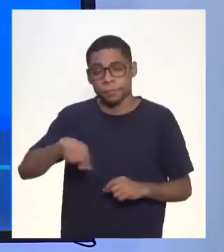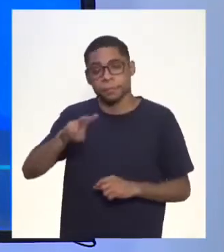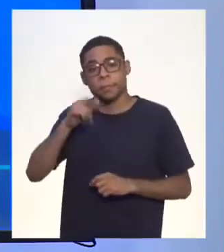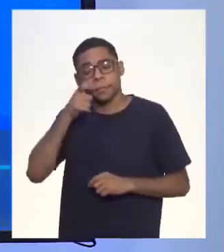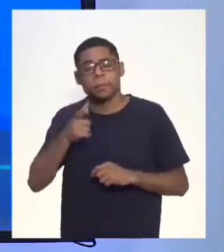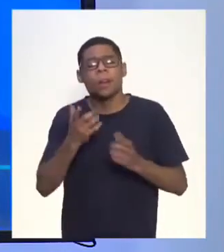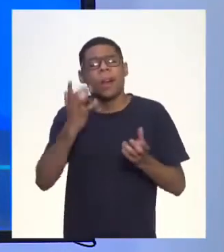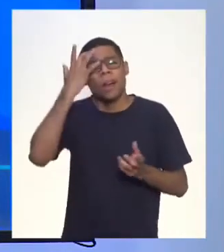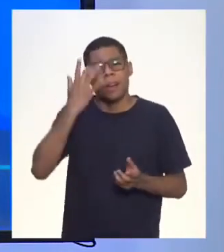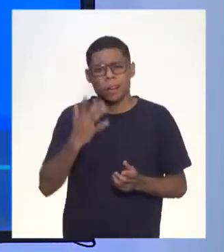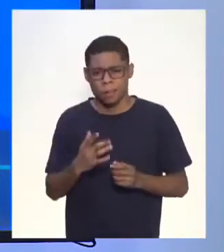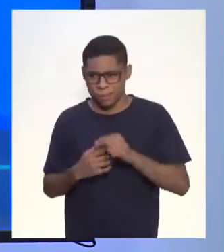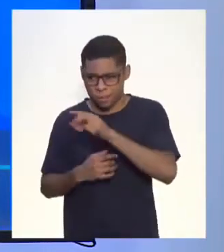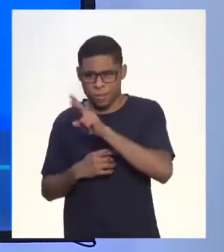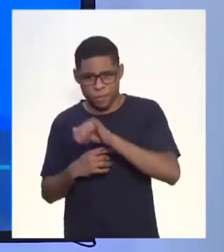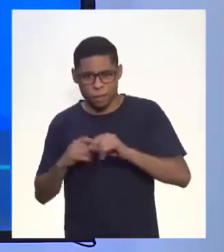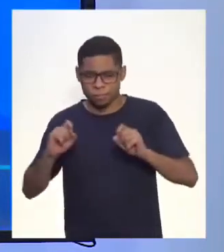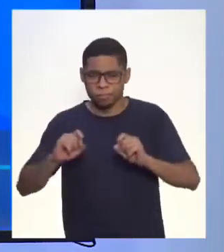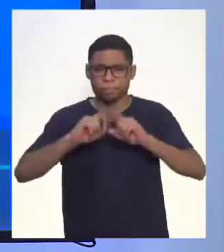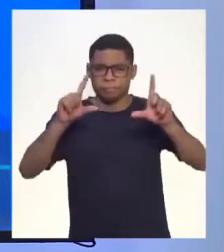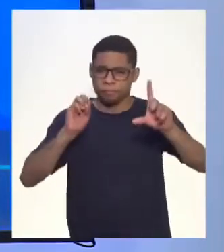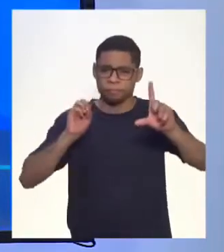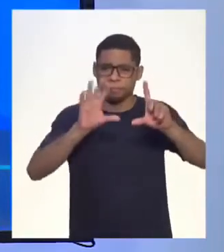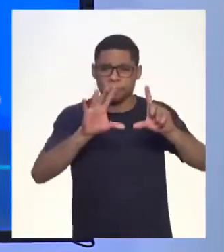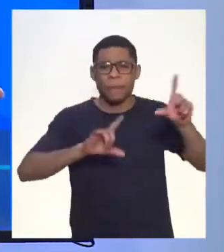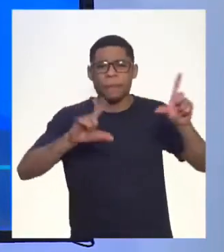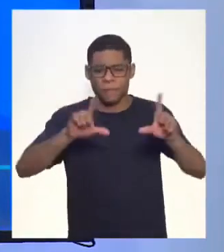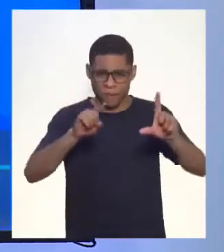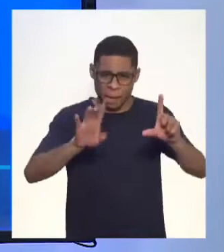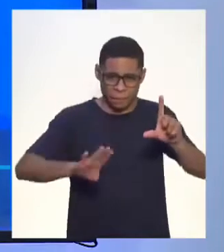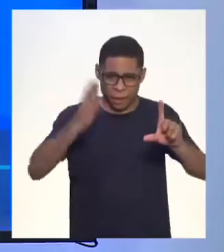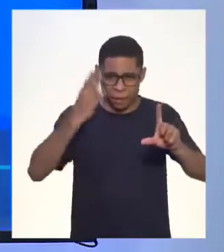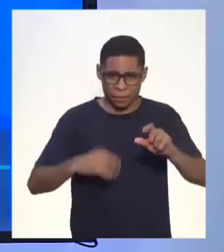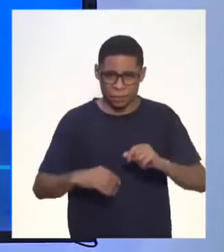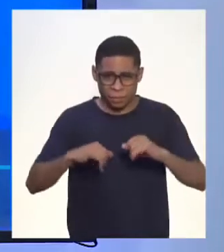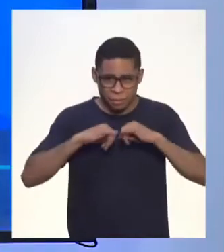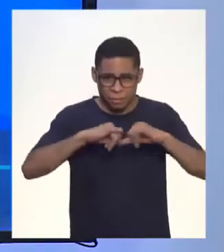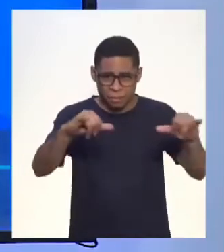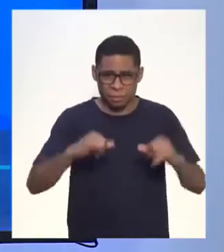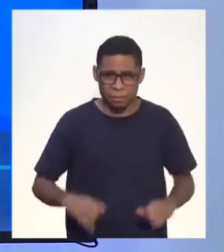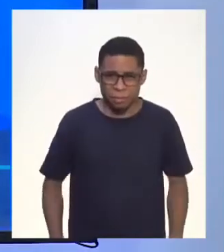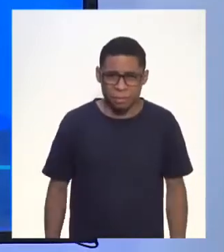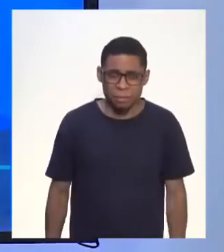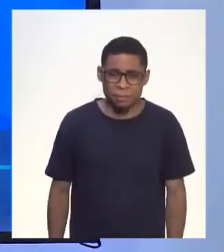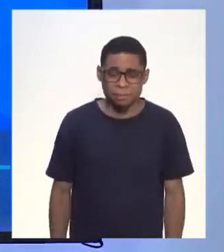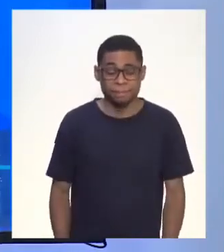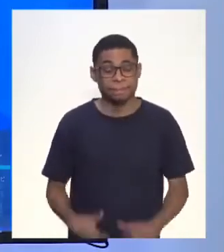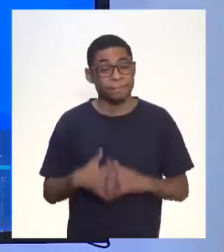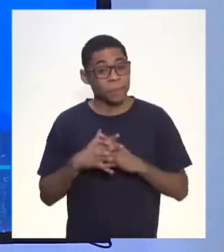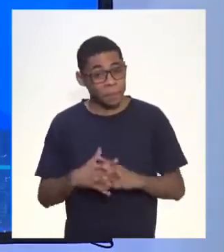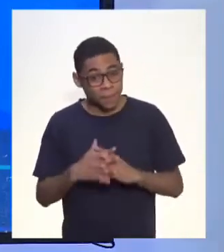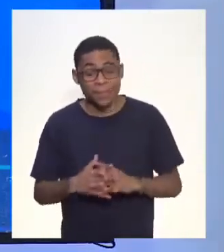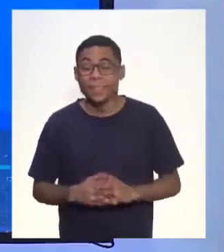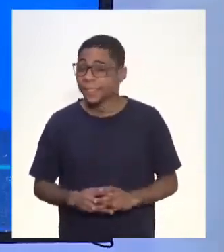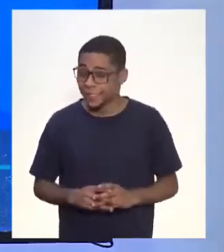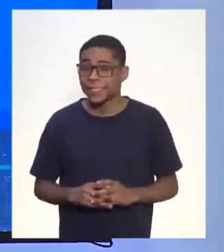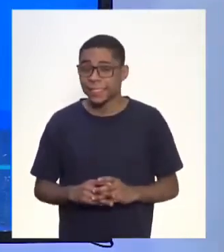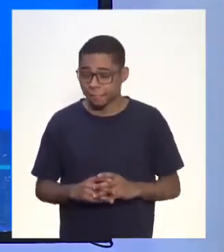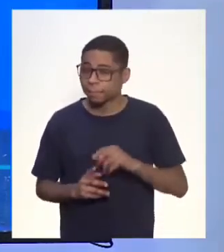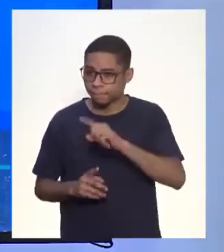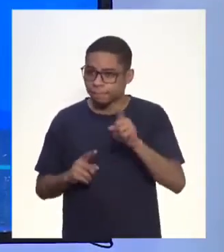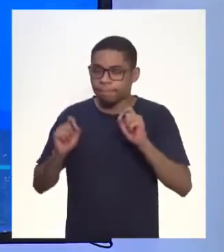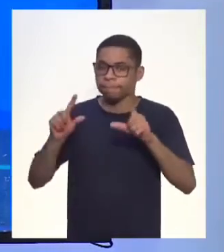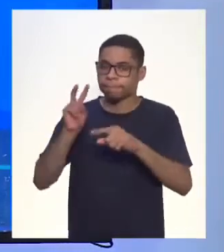eles colocariam assim na TV algo que não seria verídico? É muito mais complicado. Então, nós temos que nos atentar a essa